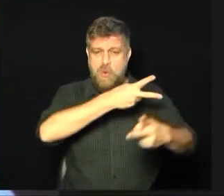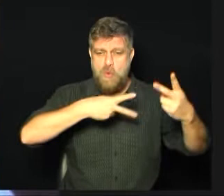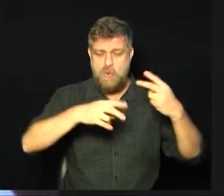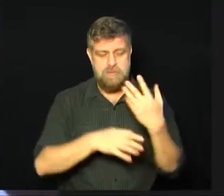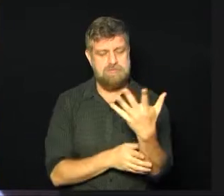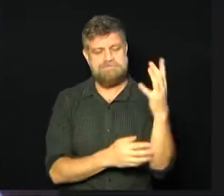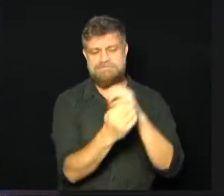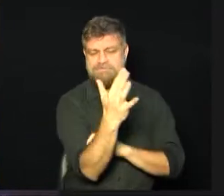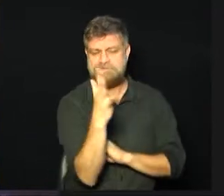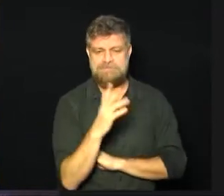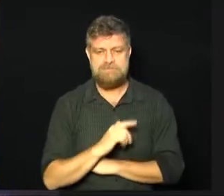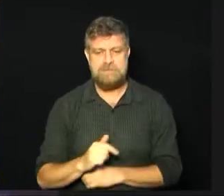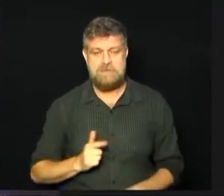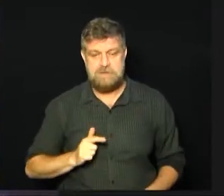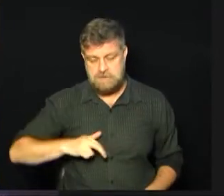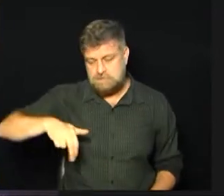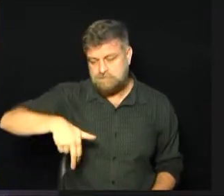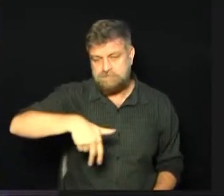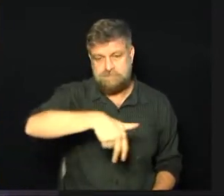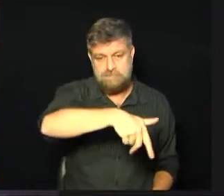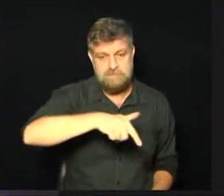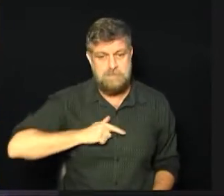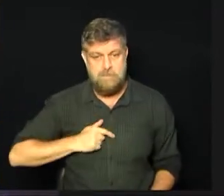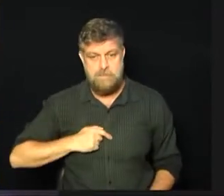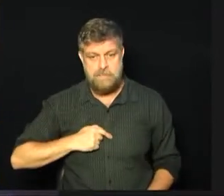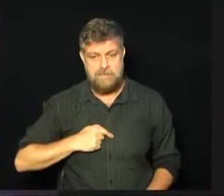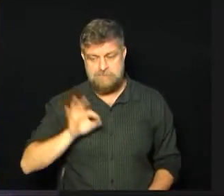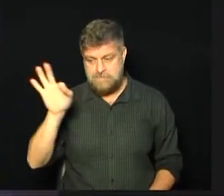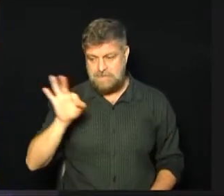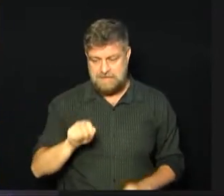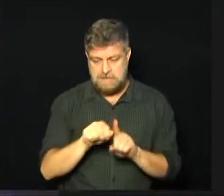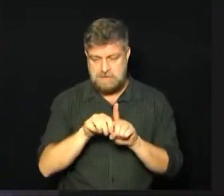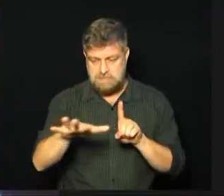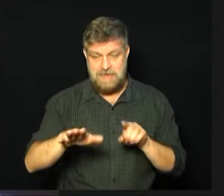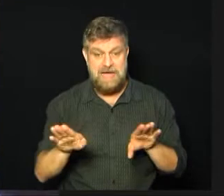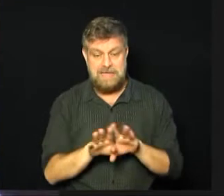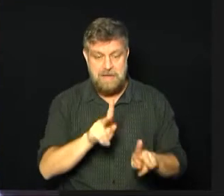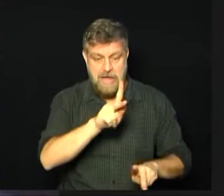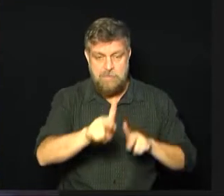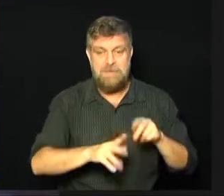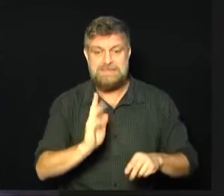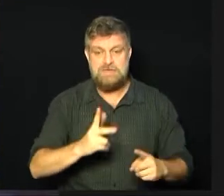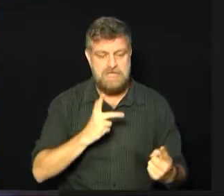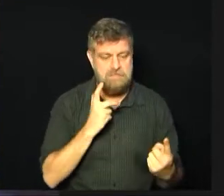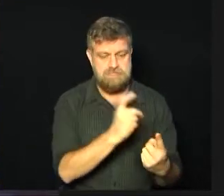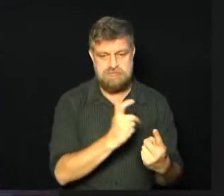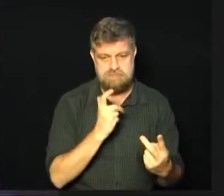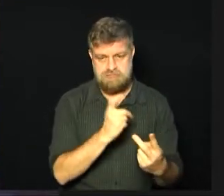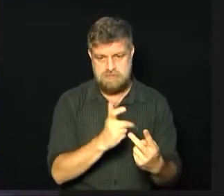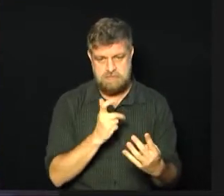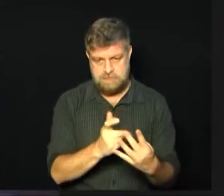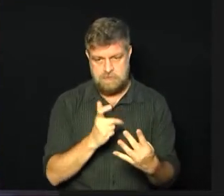também a taxa de transmissão atual e o nível de imunidade coletiva que a gente já tem pela